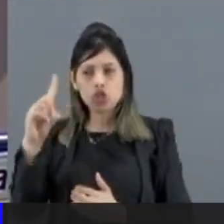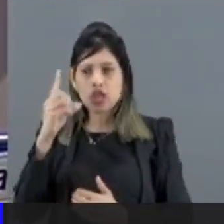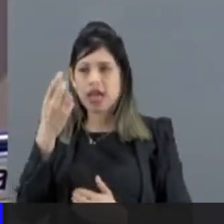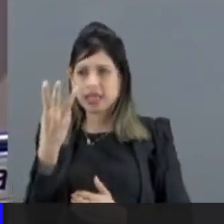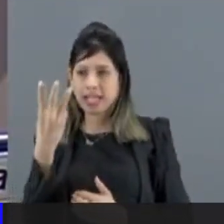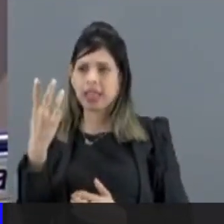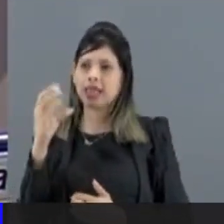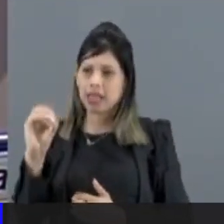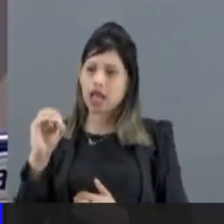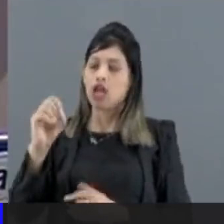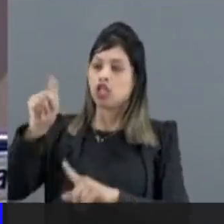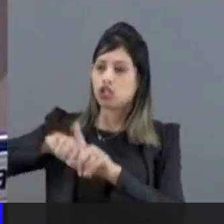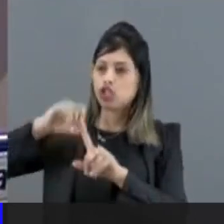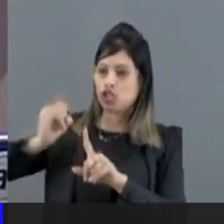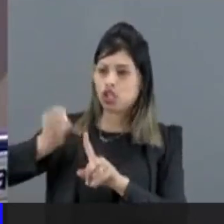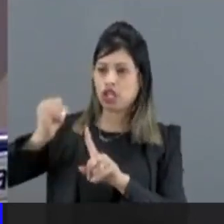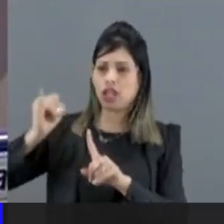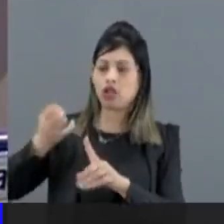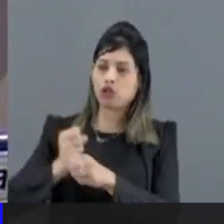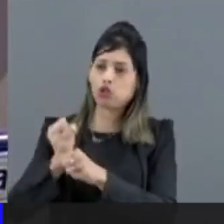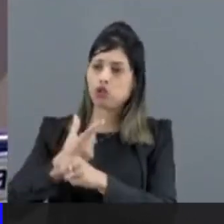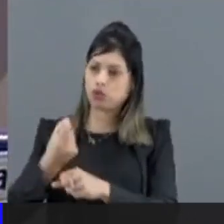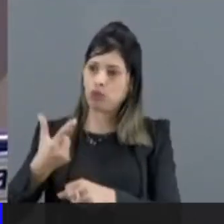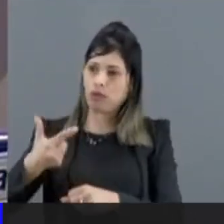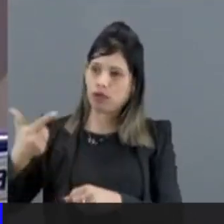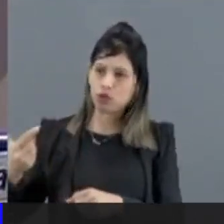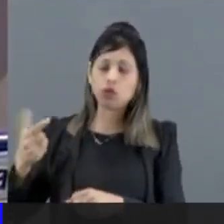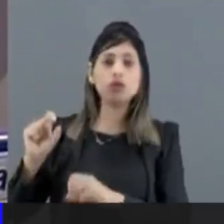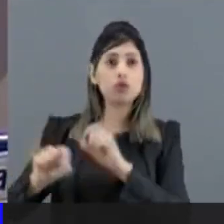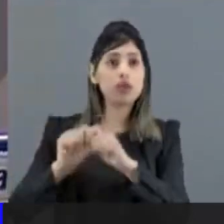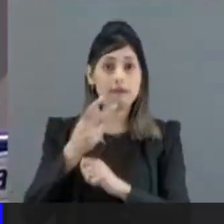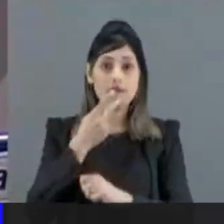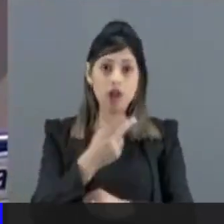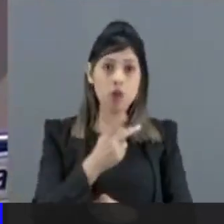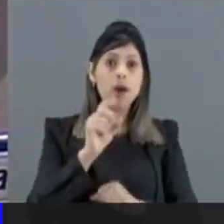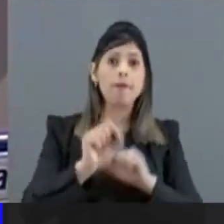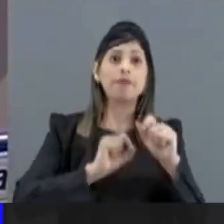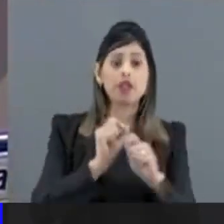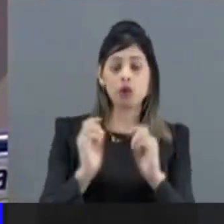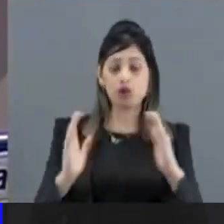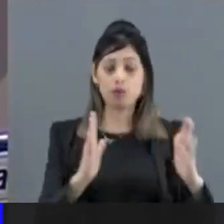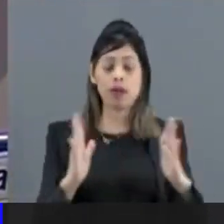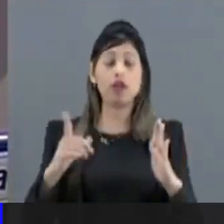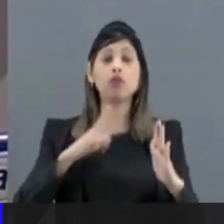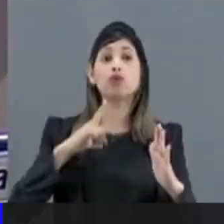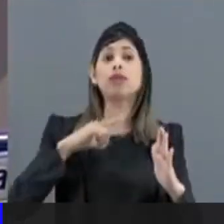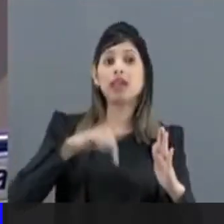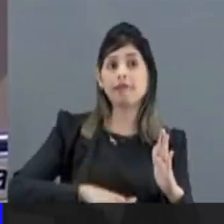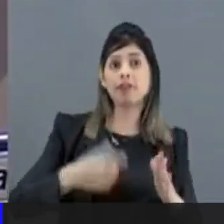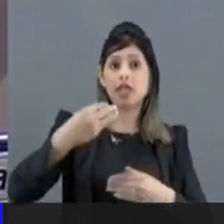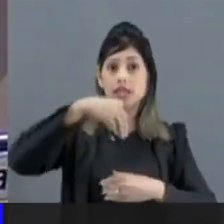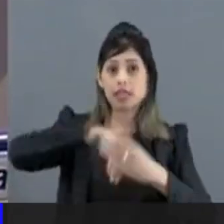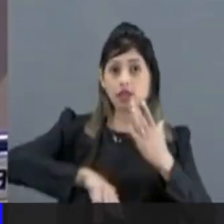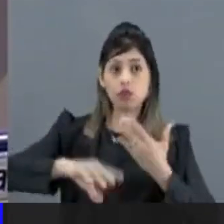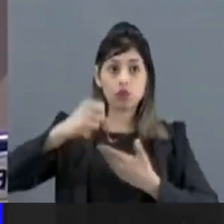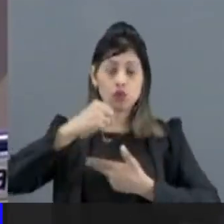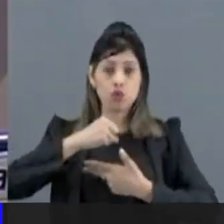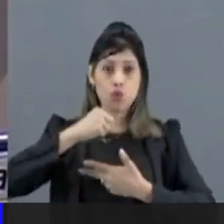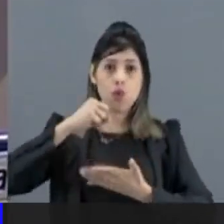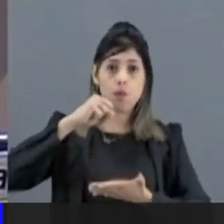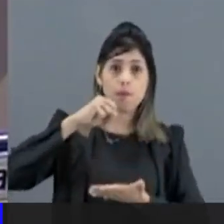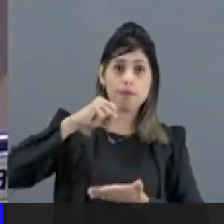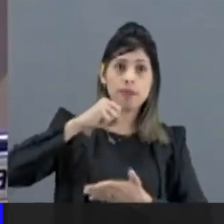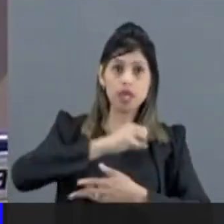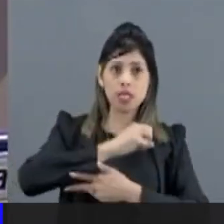órgãos de Segurança Pública mormente a polícia federal e a polícia rodoviária federal subordinadas a seu ministério no dia 2 de janeiro de